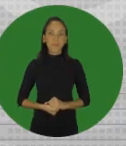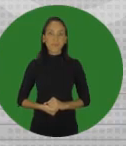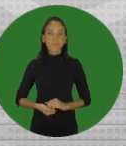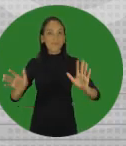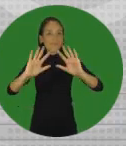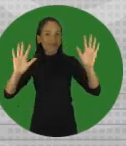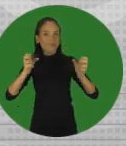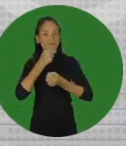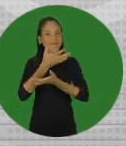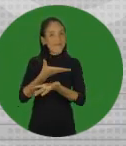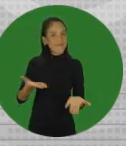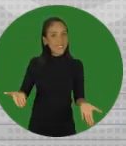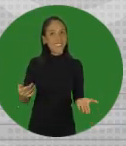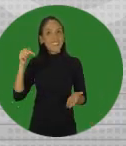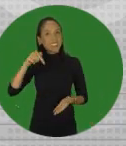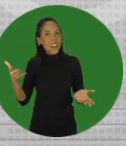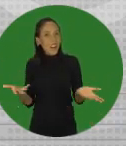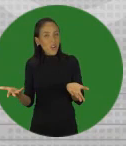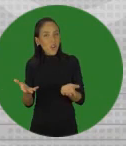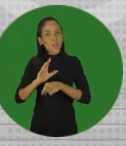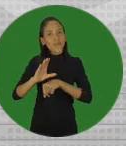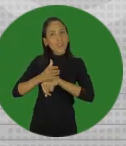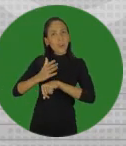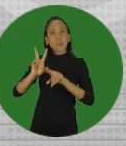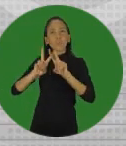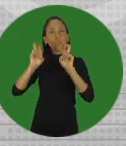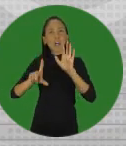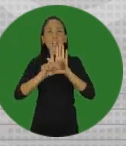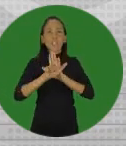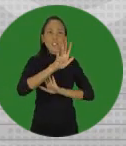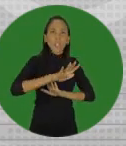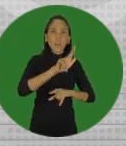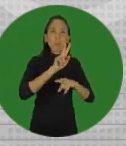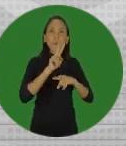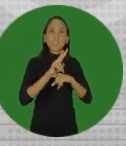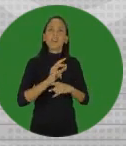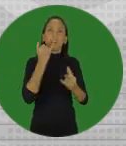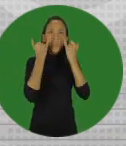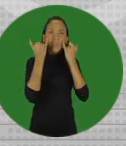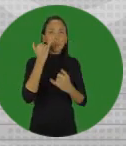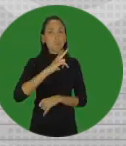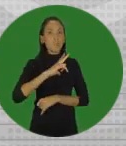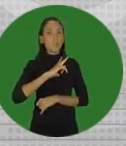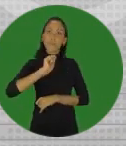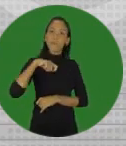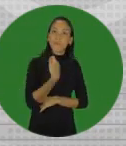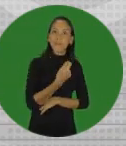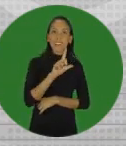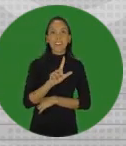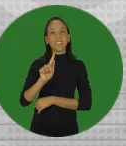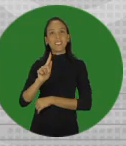Olá, sejam muito bem-vindos ao treinamento sobre a Lei Geral de Proteção de Dados Pessoais, também conhecida